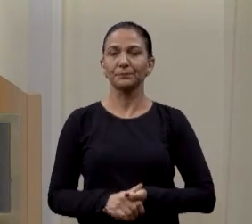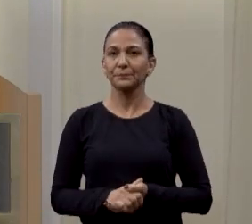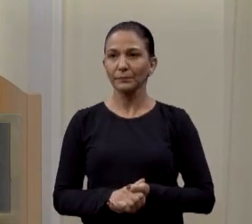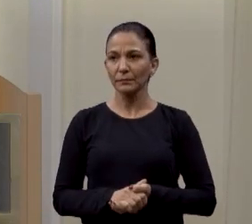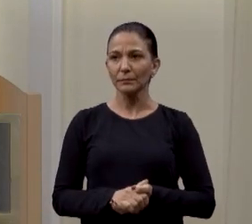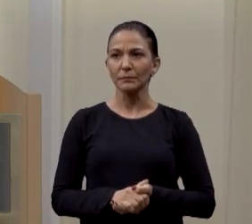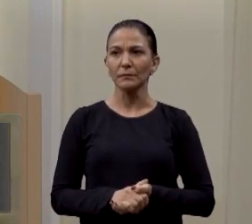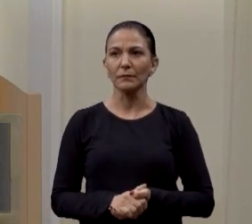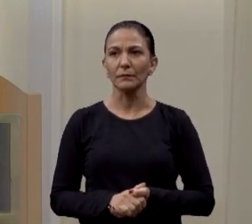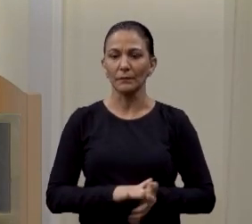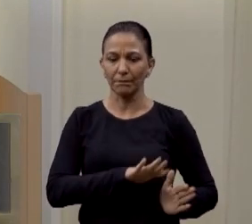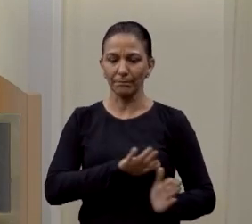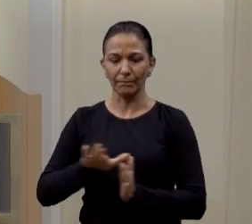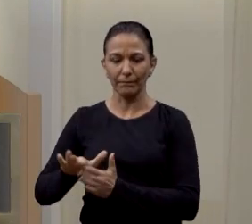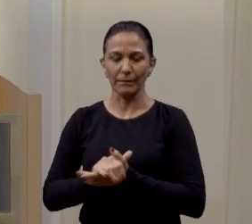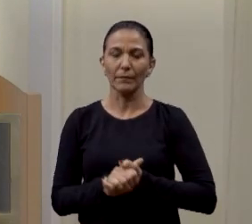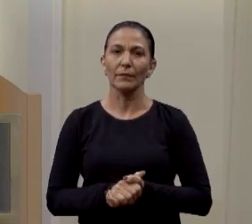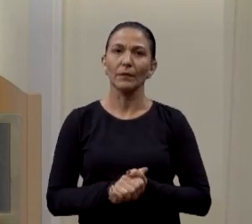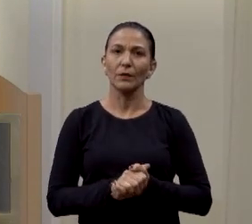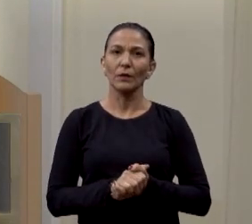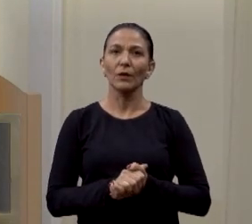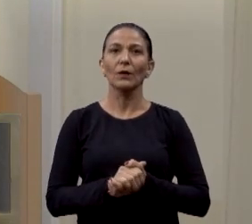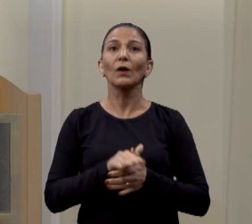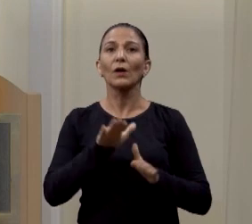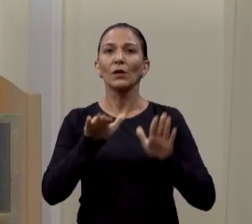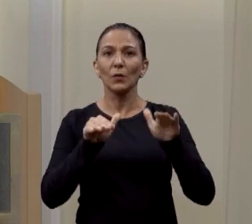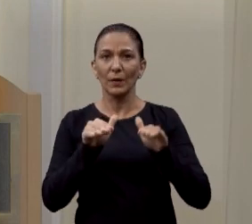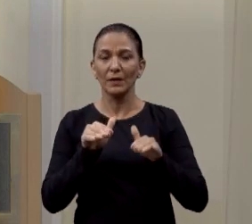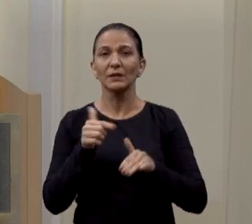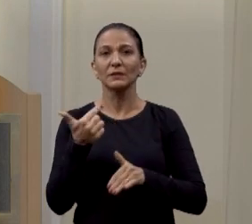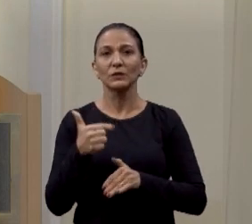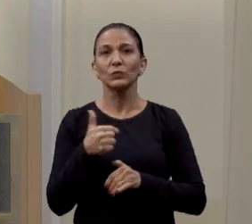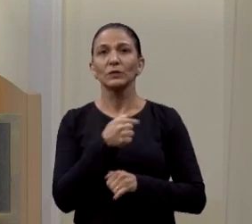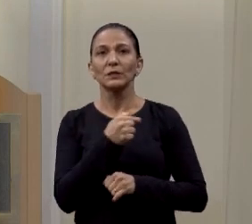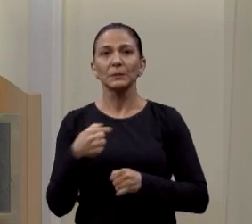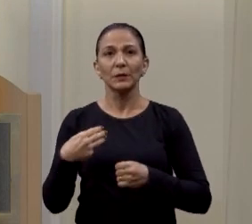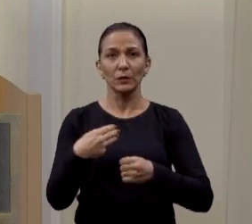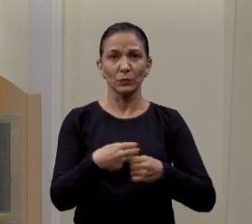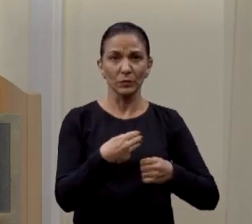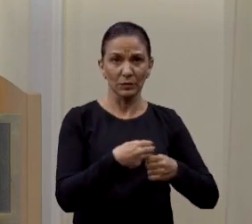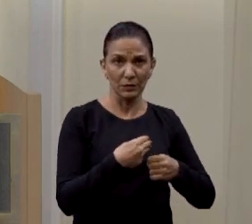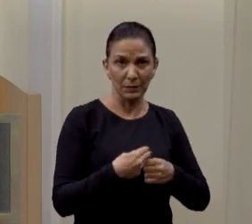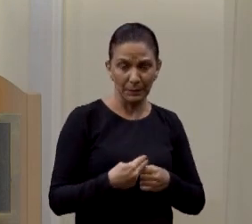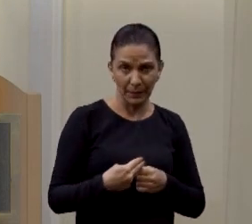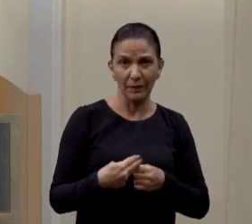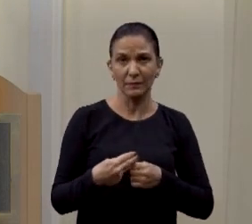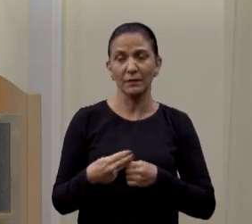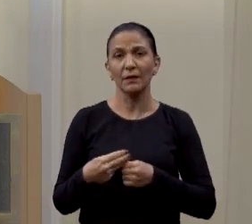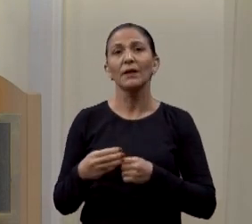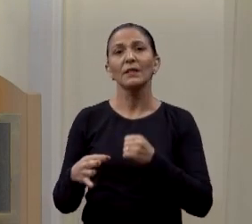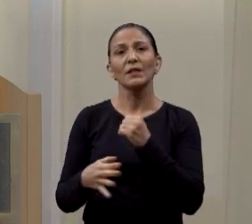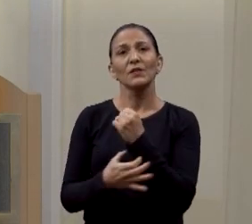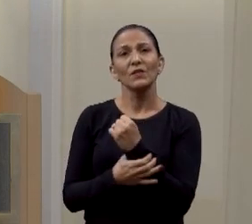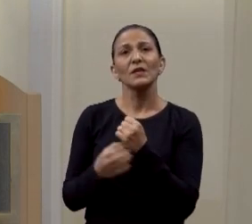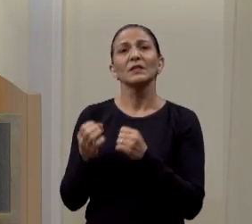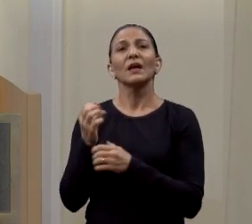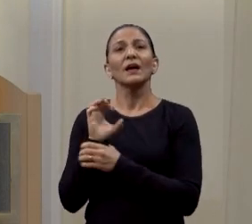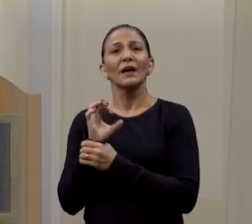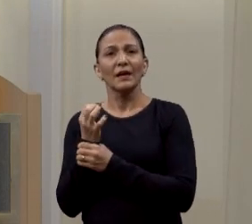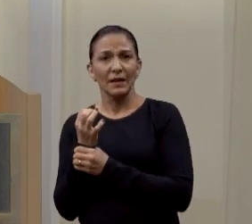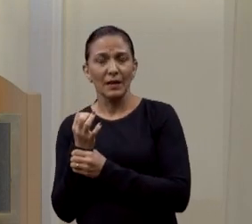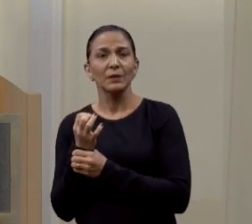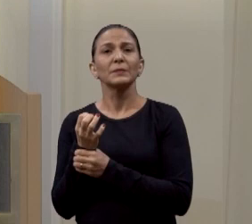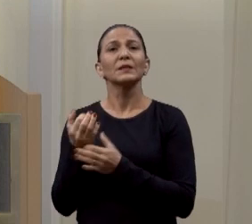fazer um convite. Amanhã nós abriremos a segunda semana municipal em defesa da cannabis medicinal, Antônio